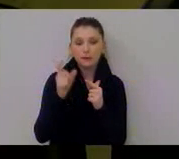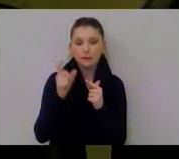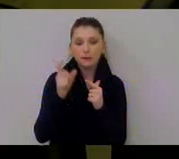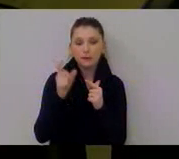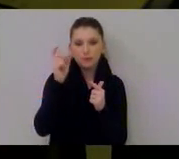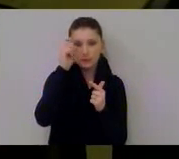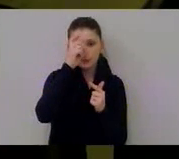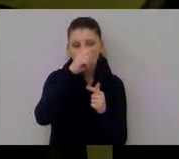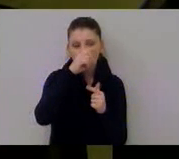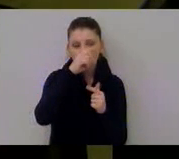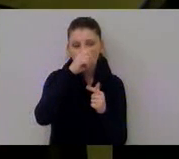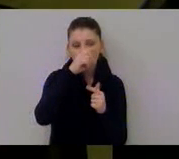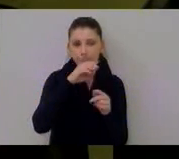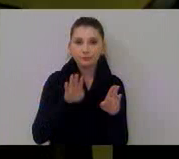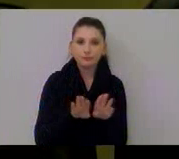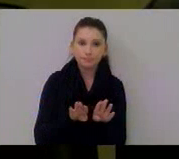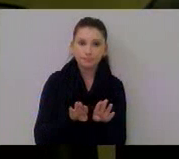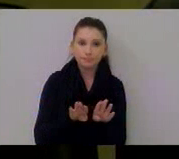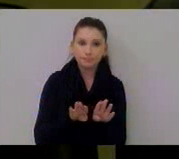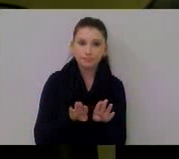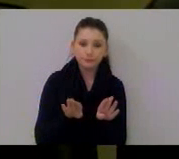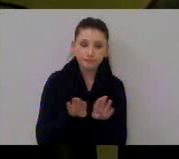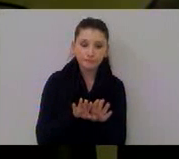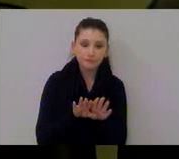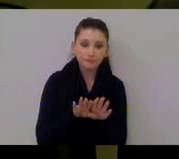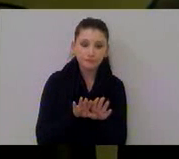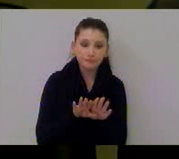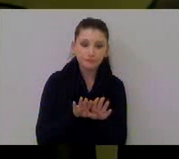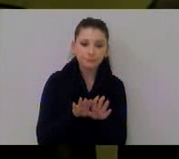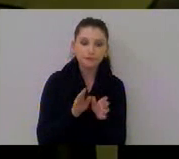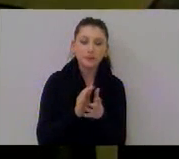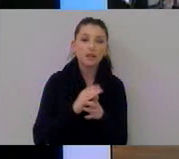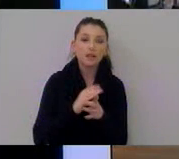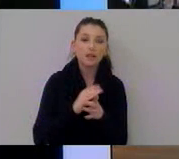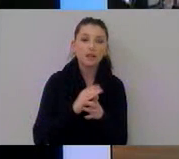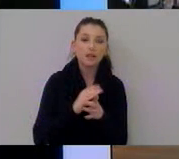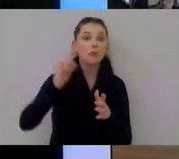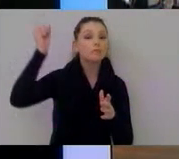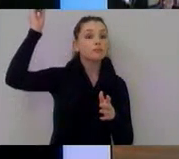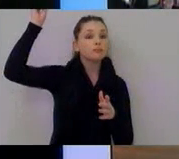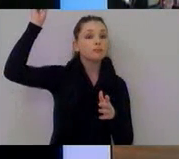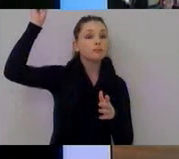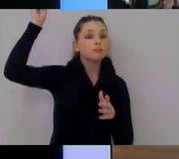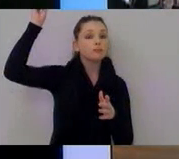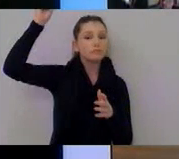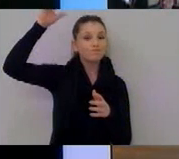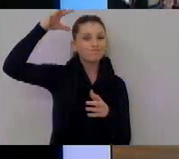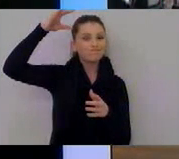é a situação da sinalização do nosso bairro.